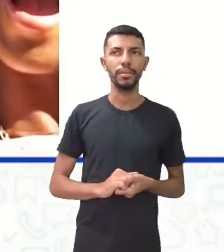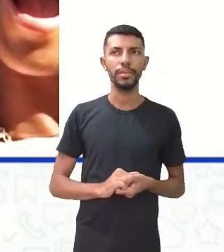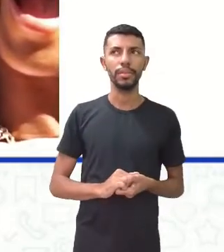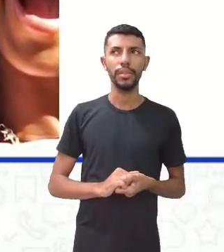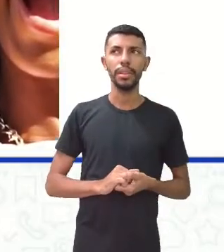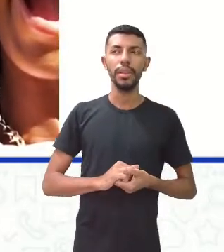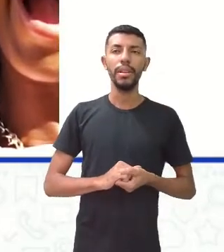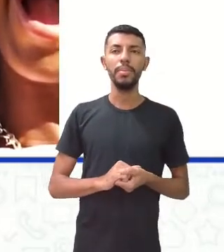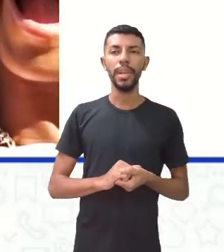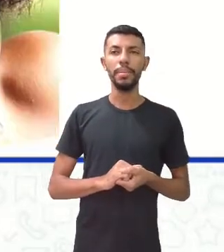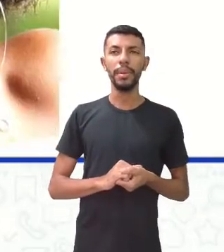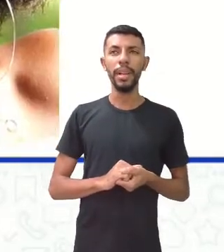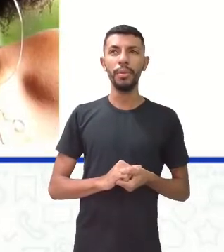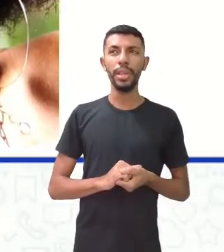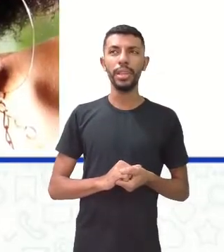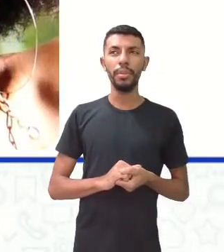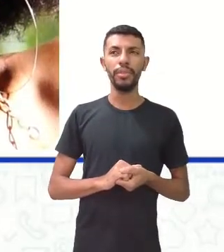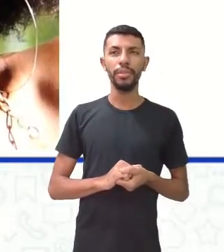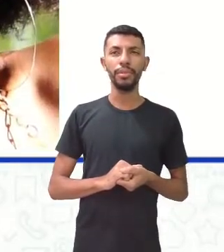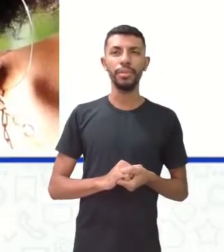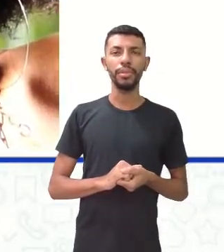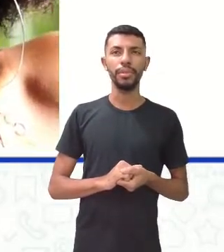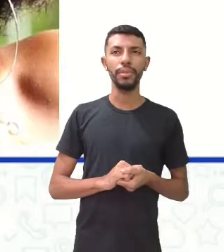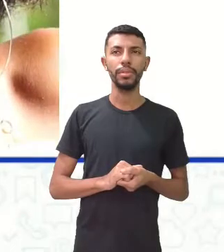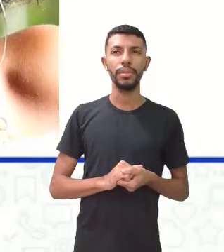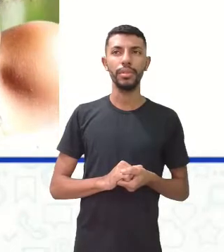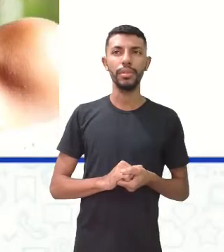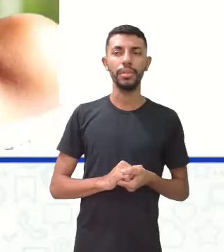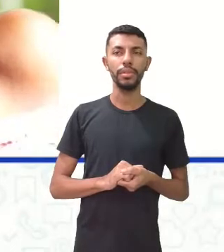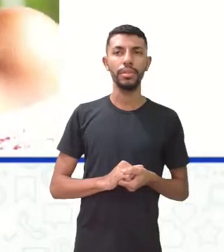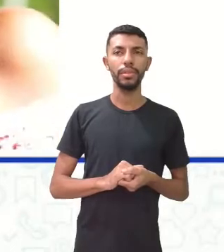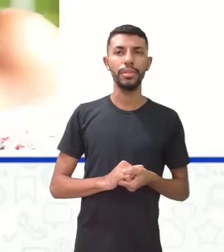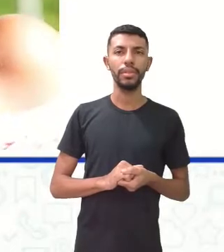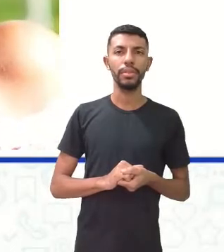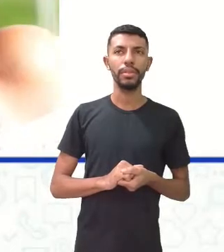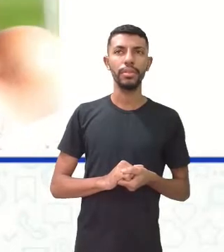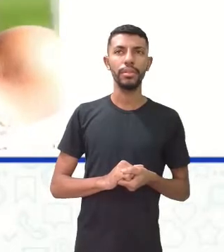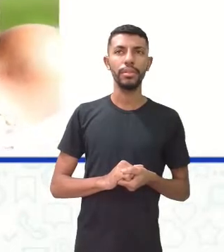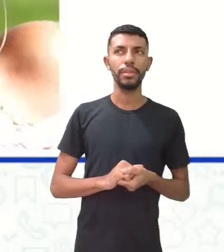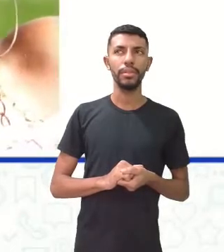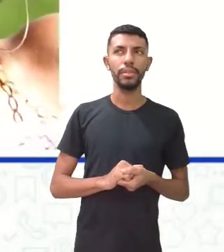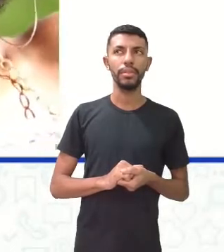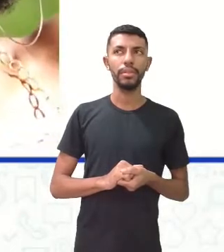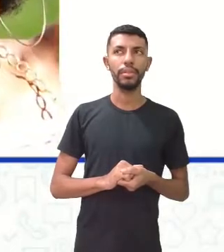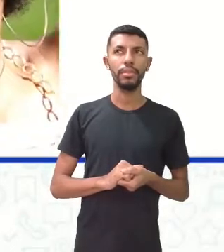Veio frio e me lembrou do seu sorriso.